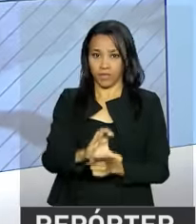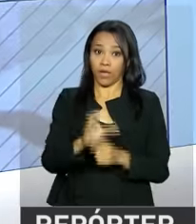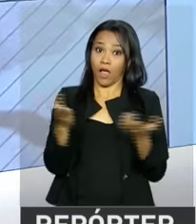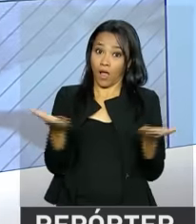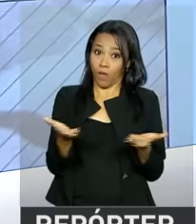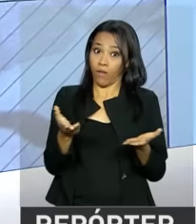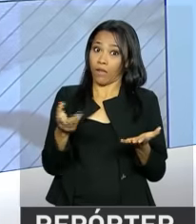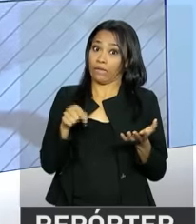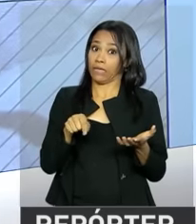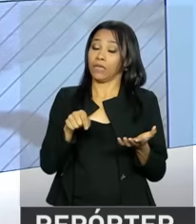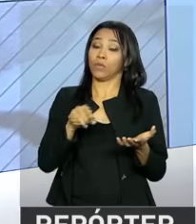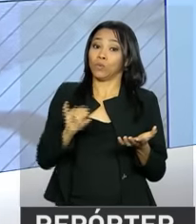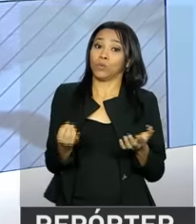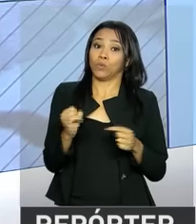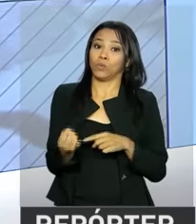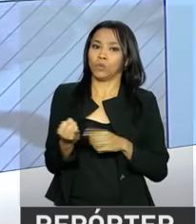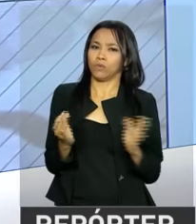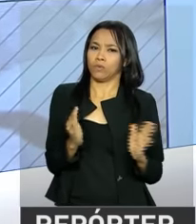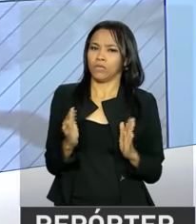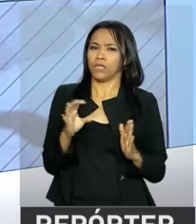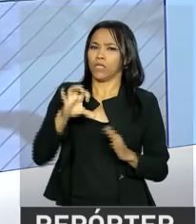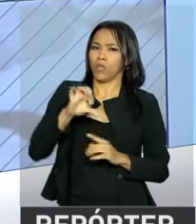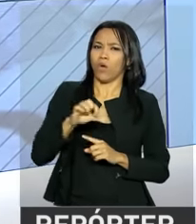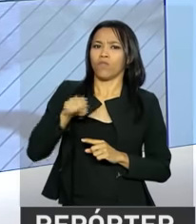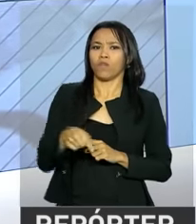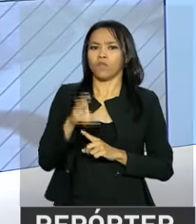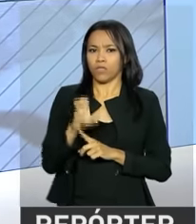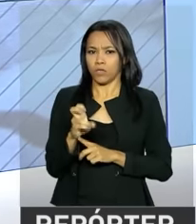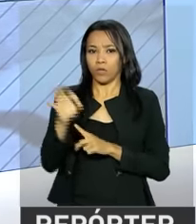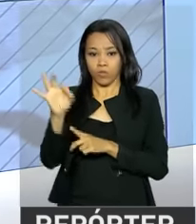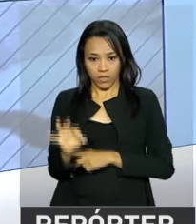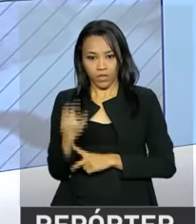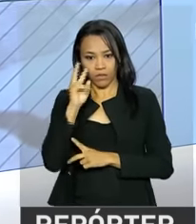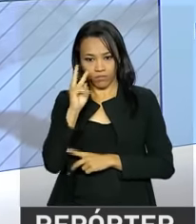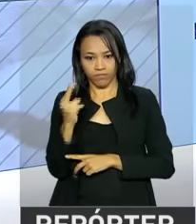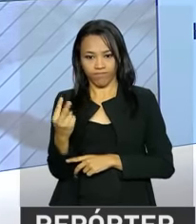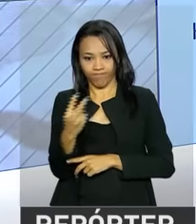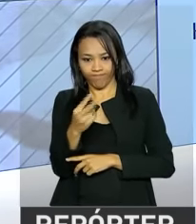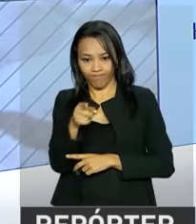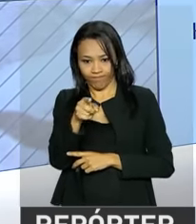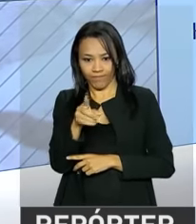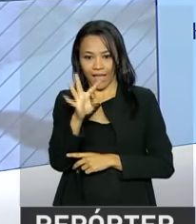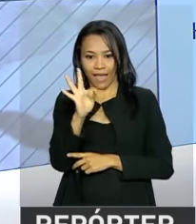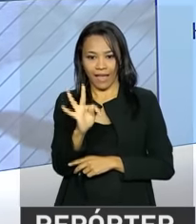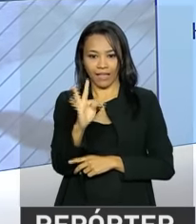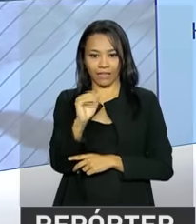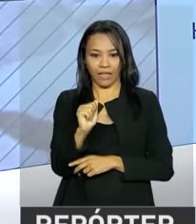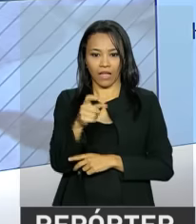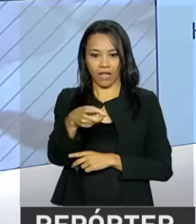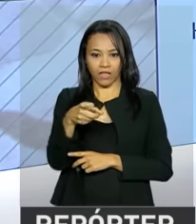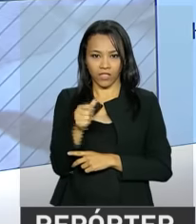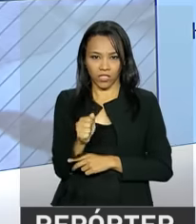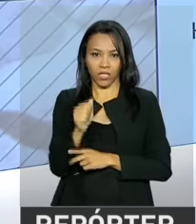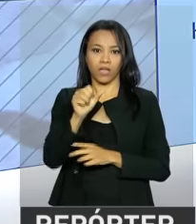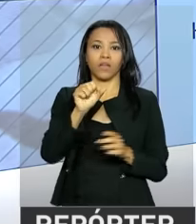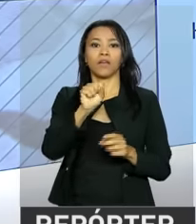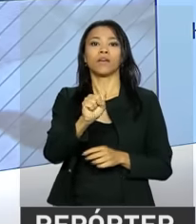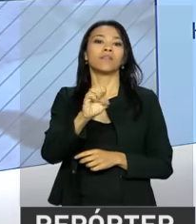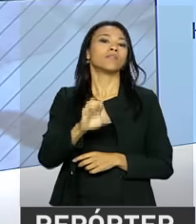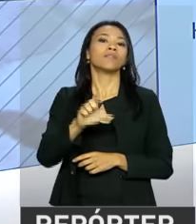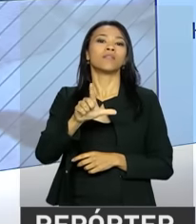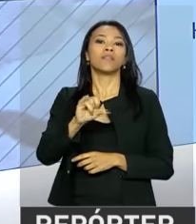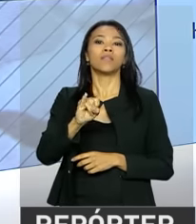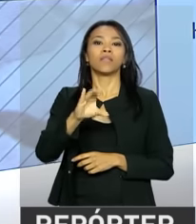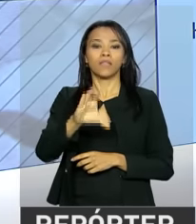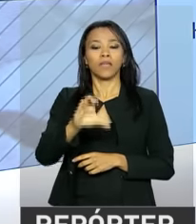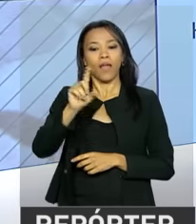é de que os juros fiquem em 99,5% tá aqui a taxa SELIC na semana passada a estimativa era